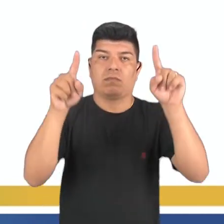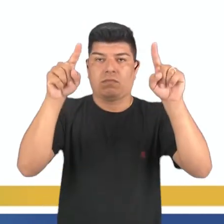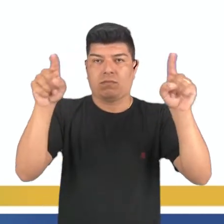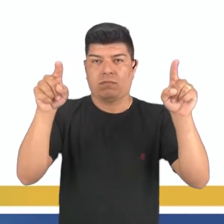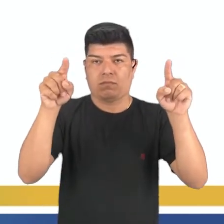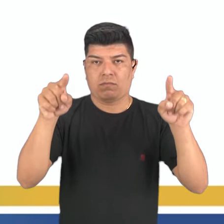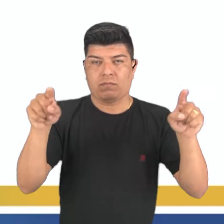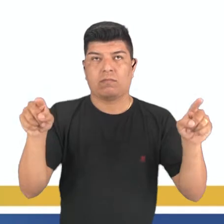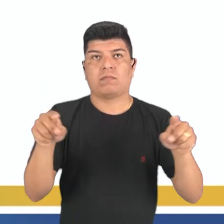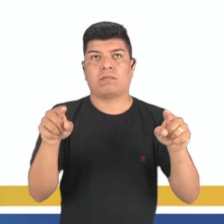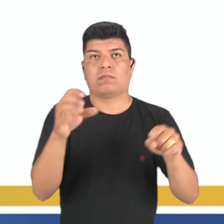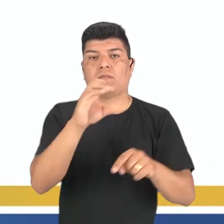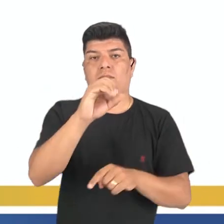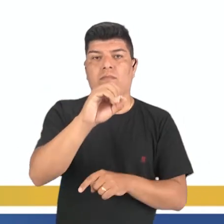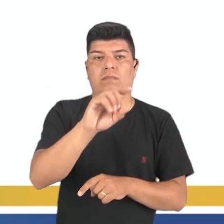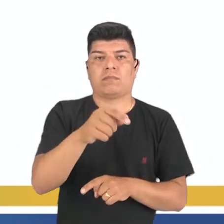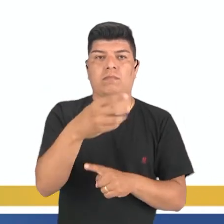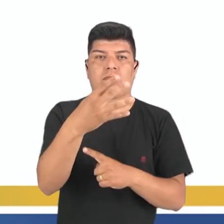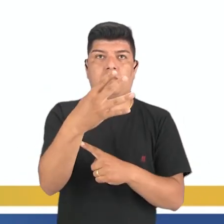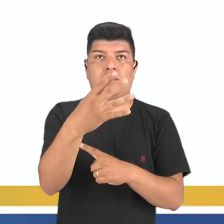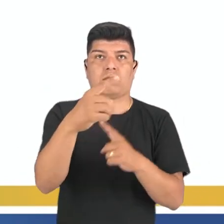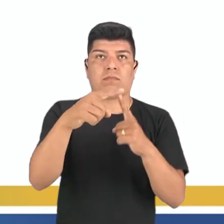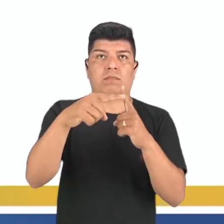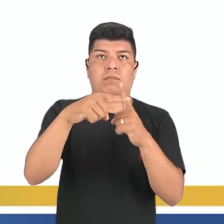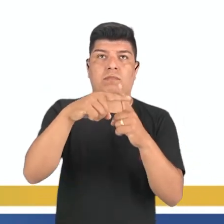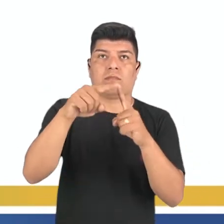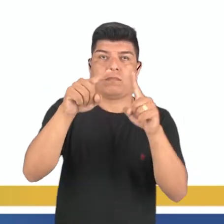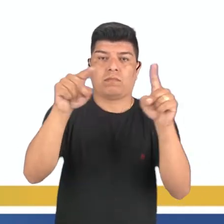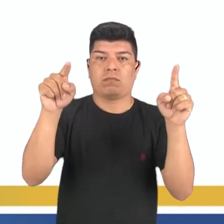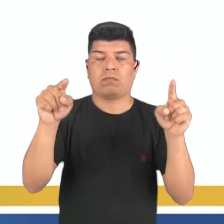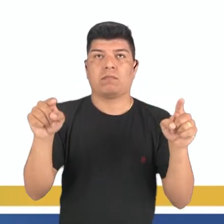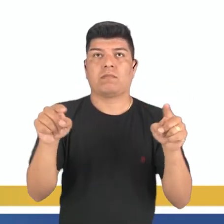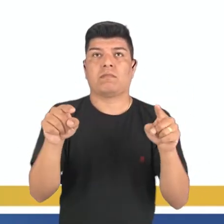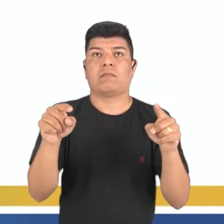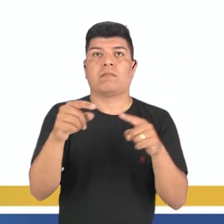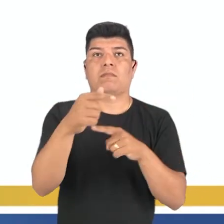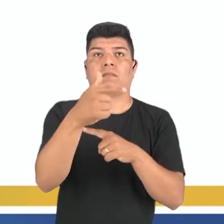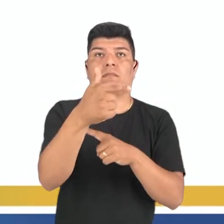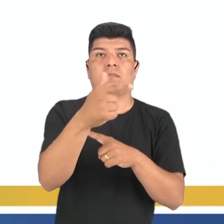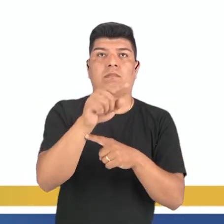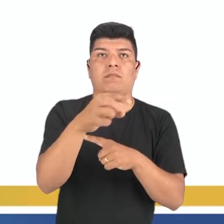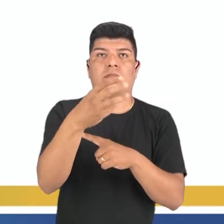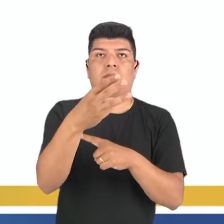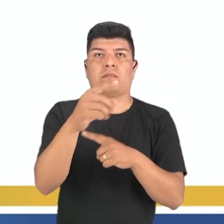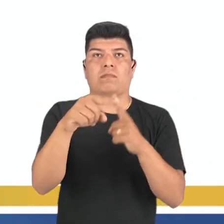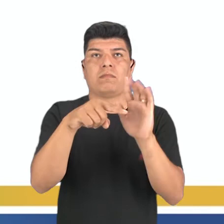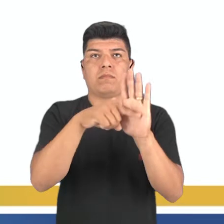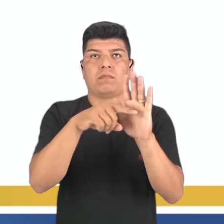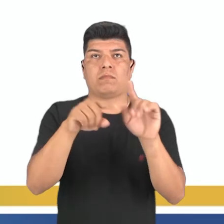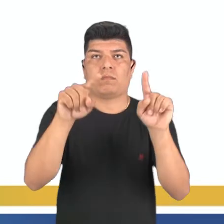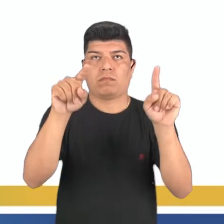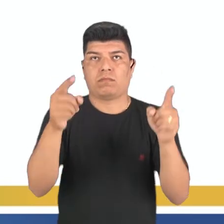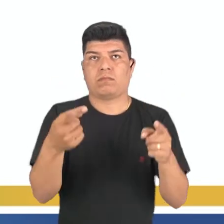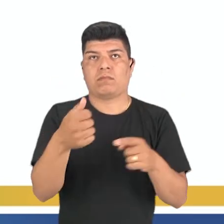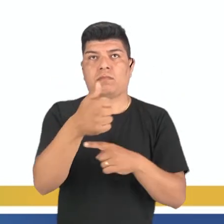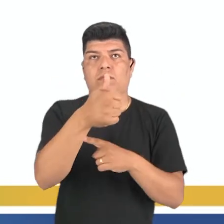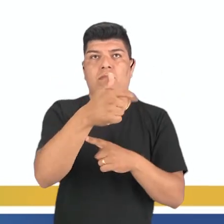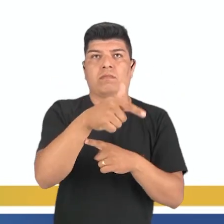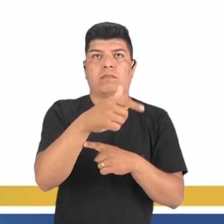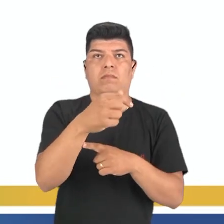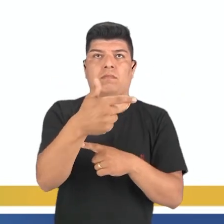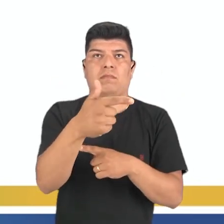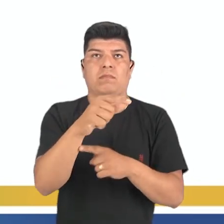chaves, 0,4 mais, abre colchete, 2,3 menos, abre parênteses, 1,2